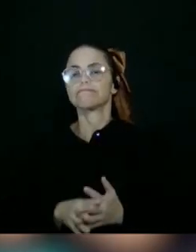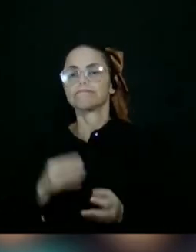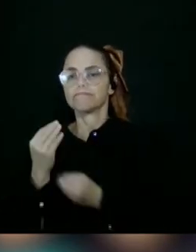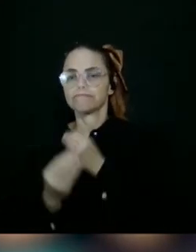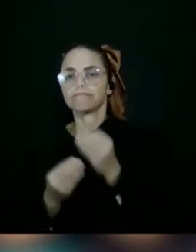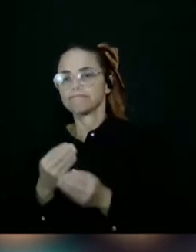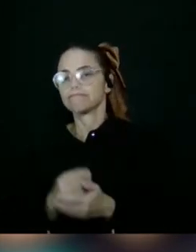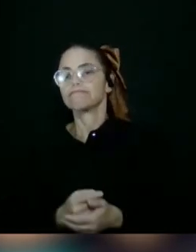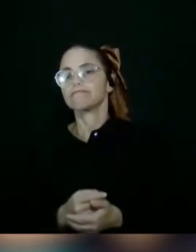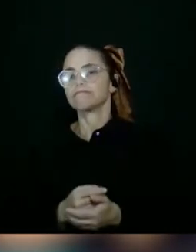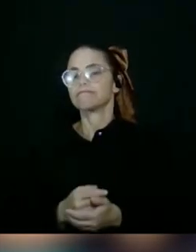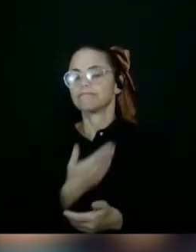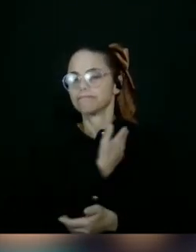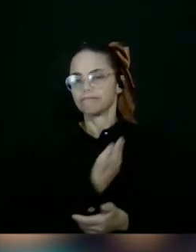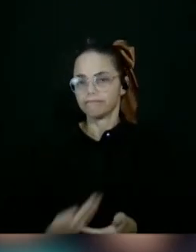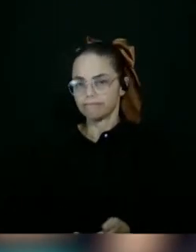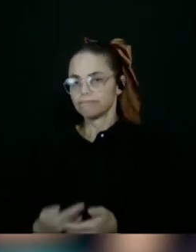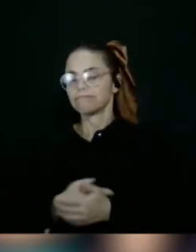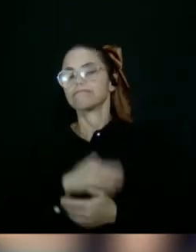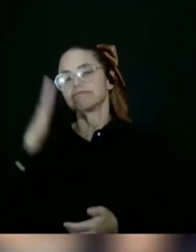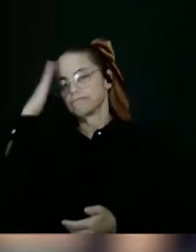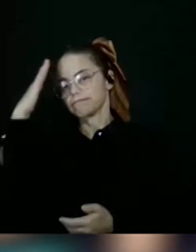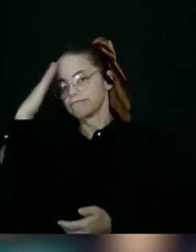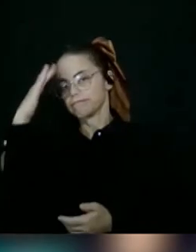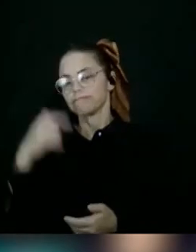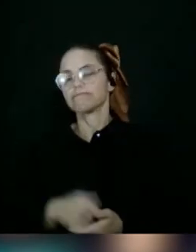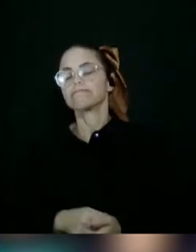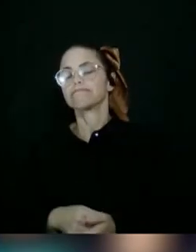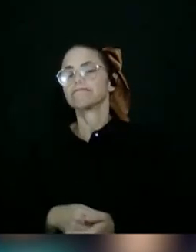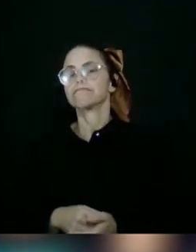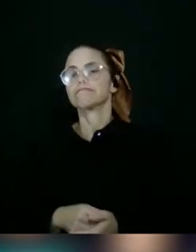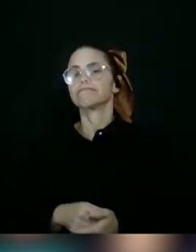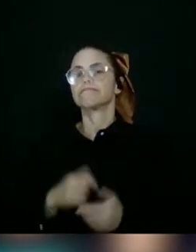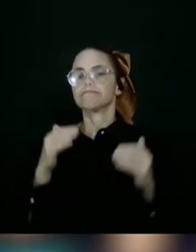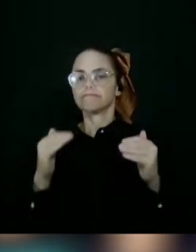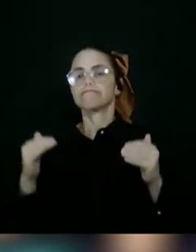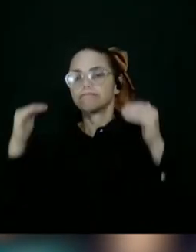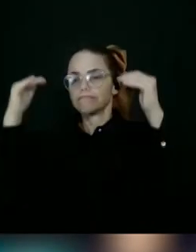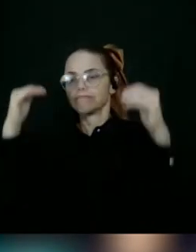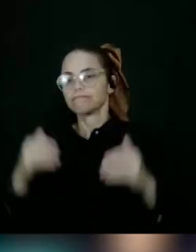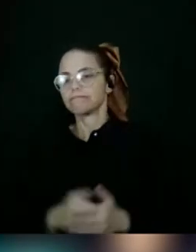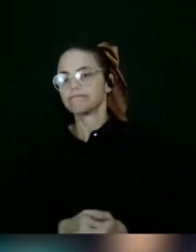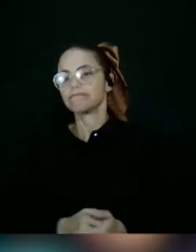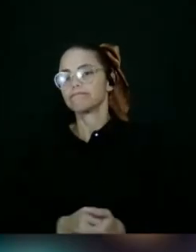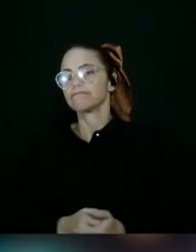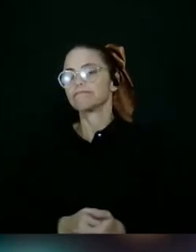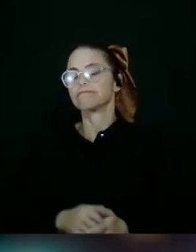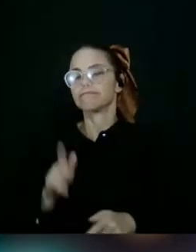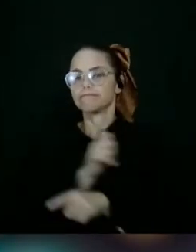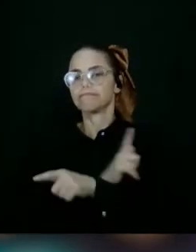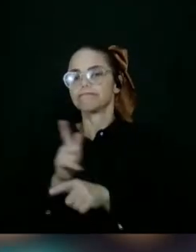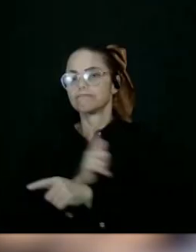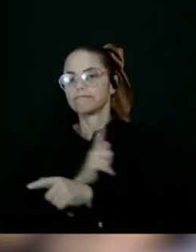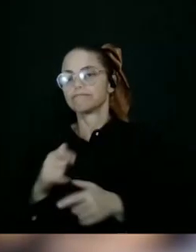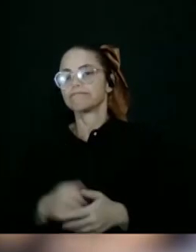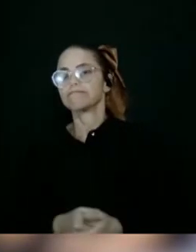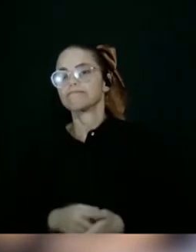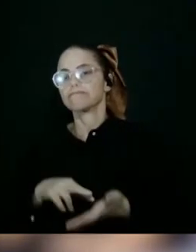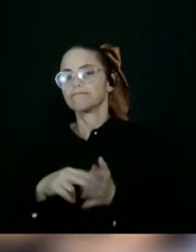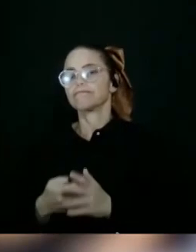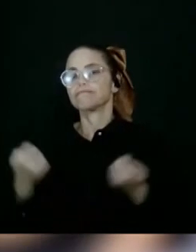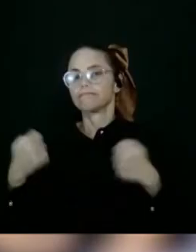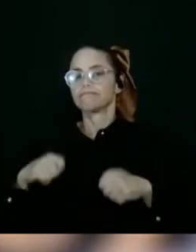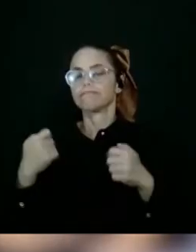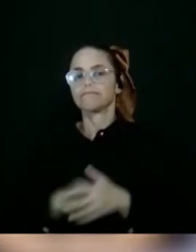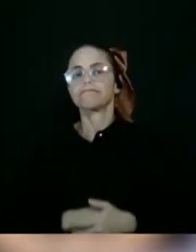de governança e entender, né, do nível mais alto até o nível de gestão, de execução do que precisa ser feito. A governança